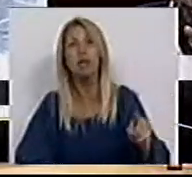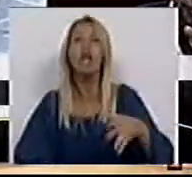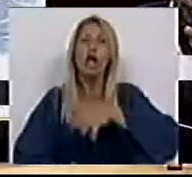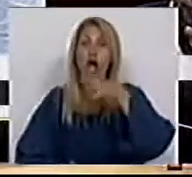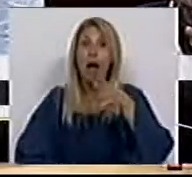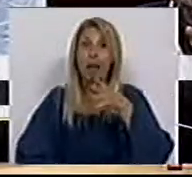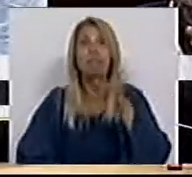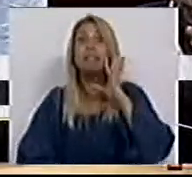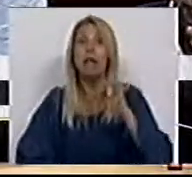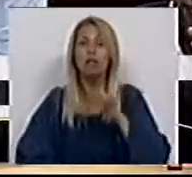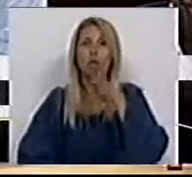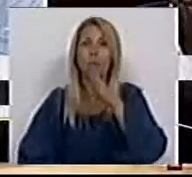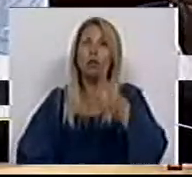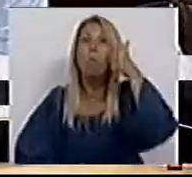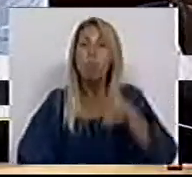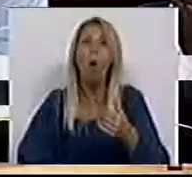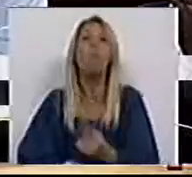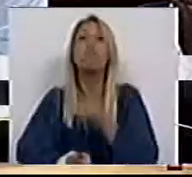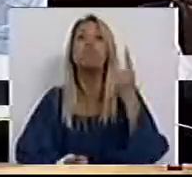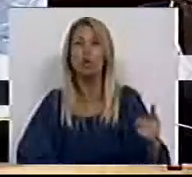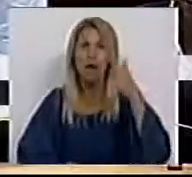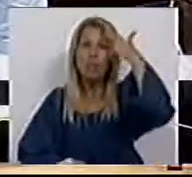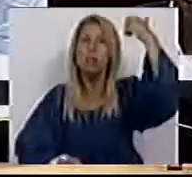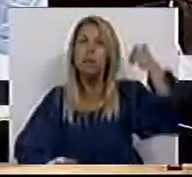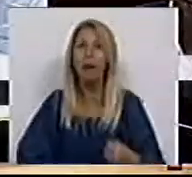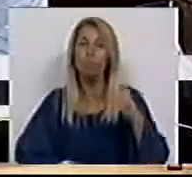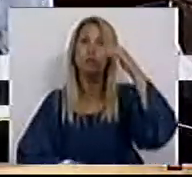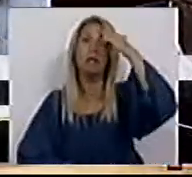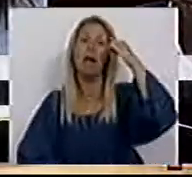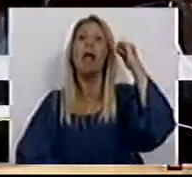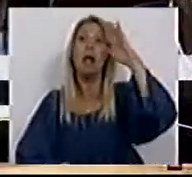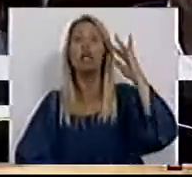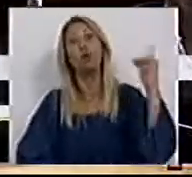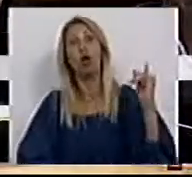argumento para justificar esta teimosia ideológica que é a privatização de serviços públicos. Assim.